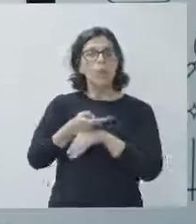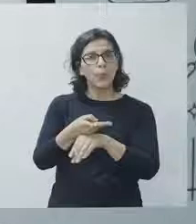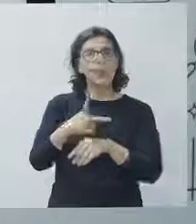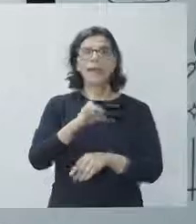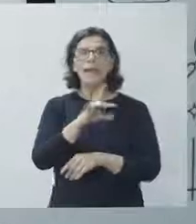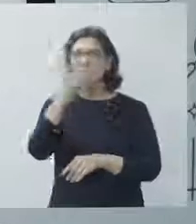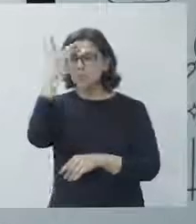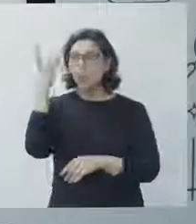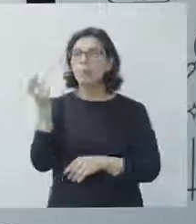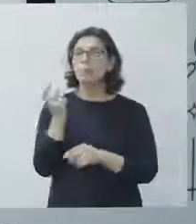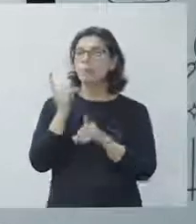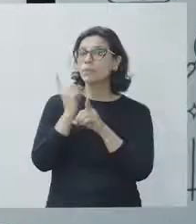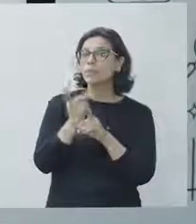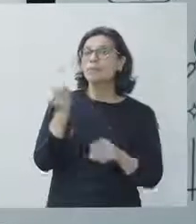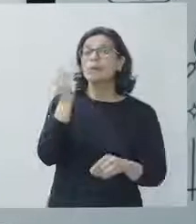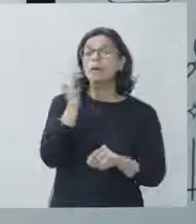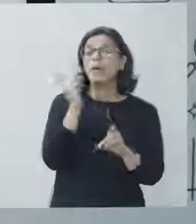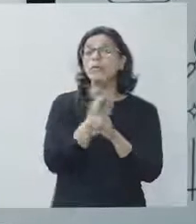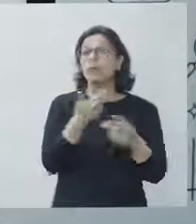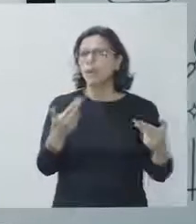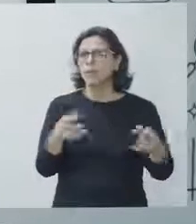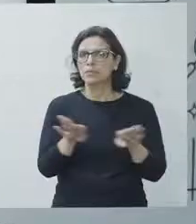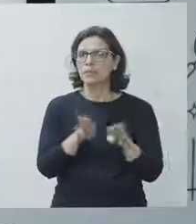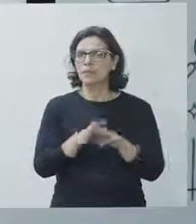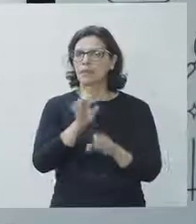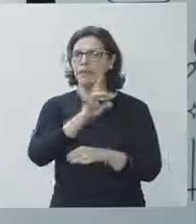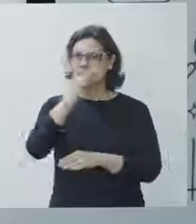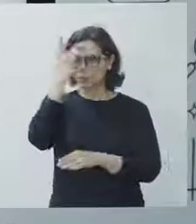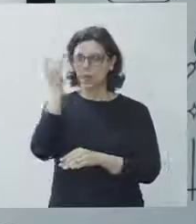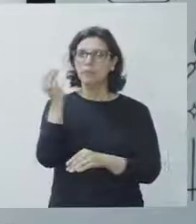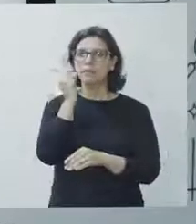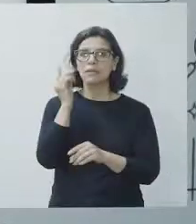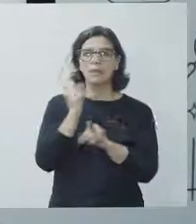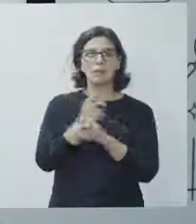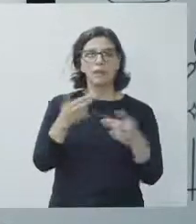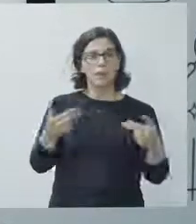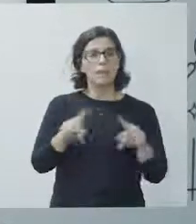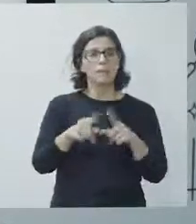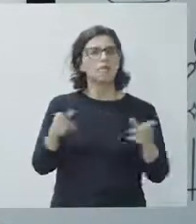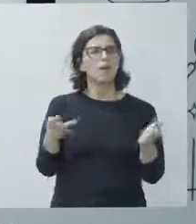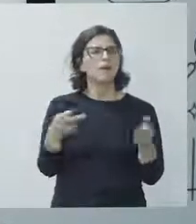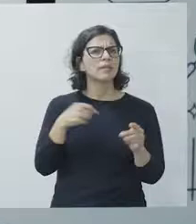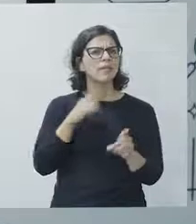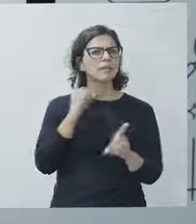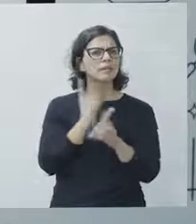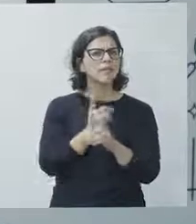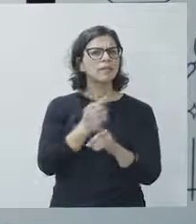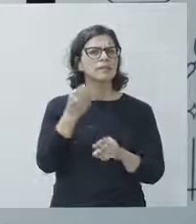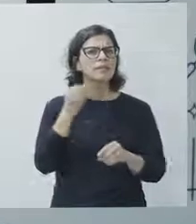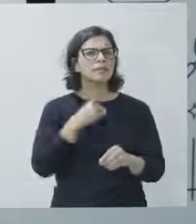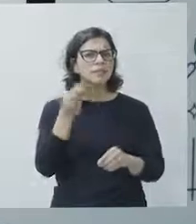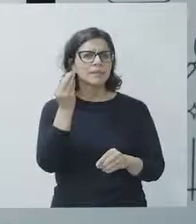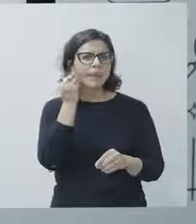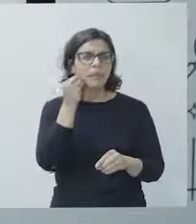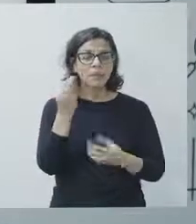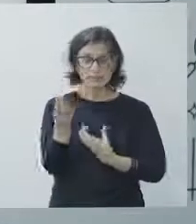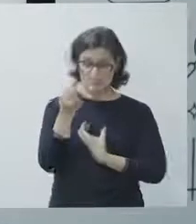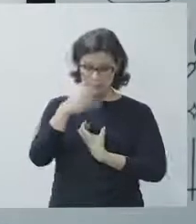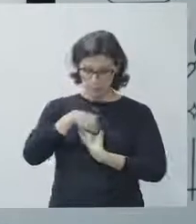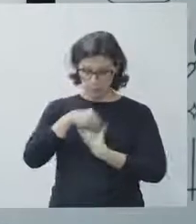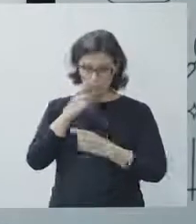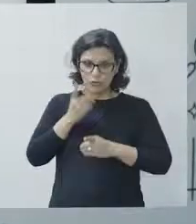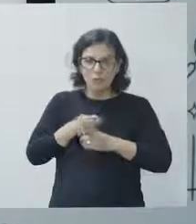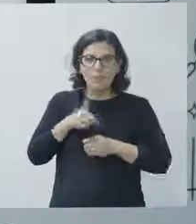um busca uma coisa, cada um dos personagens estão buscando uma coisa, mas essa coisa que eles estão buscando, eles depois lá